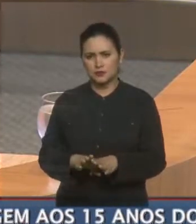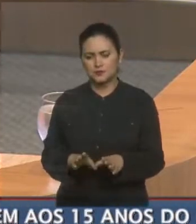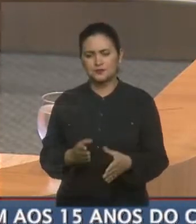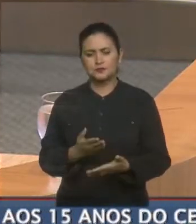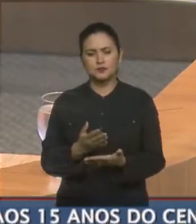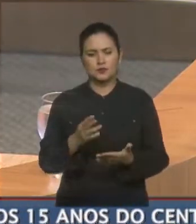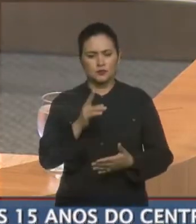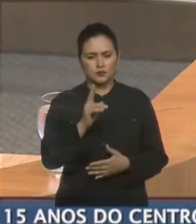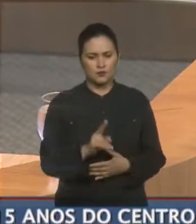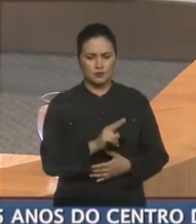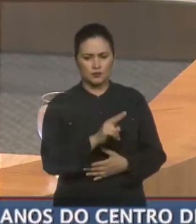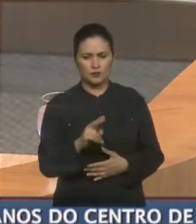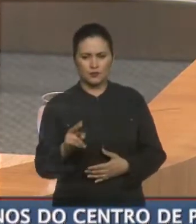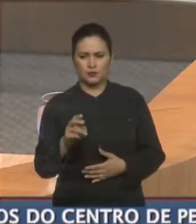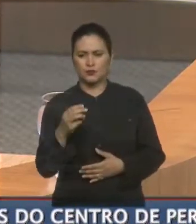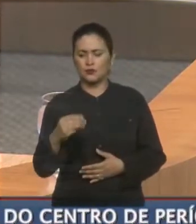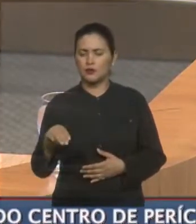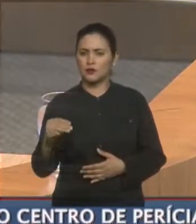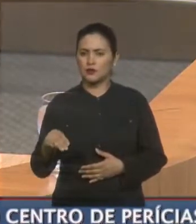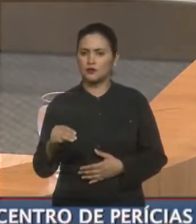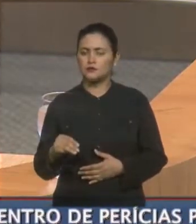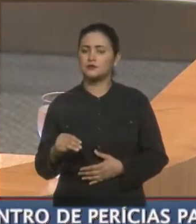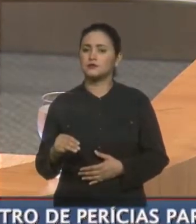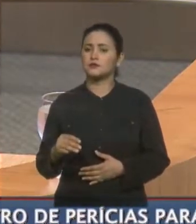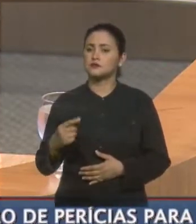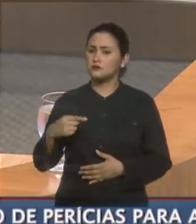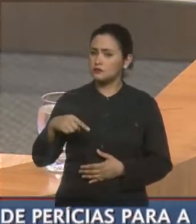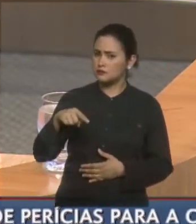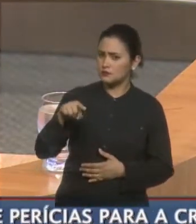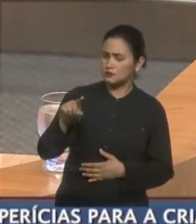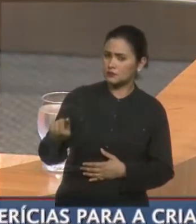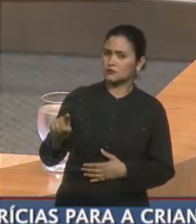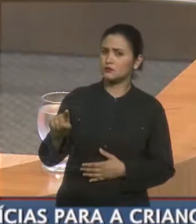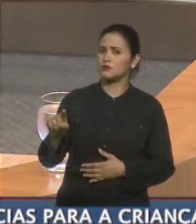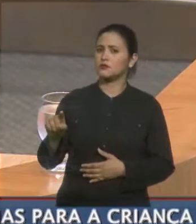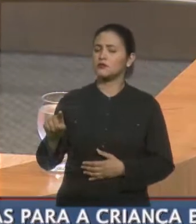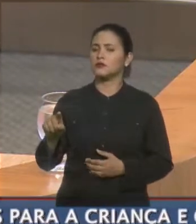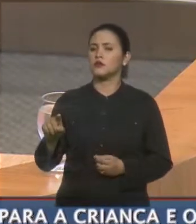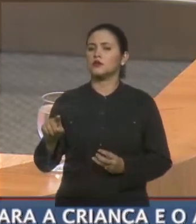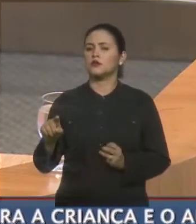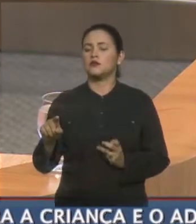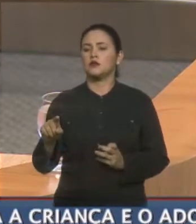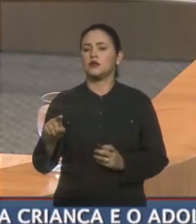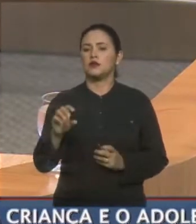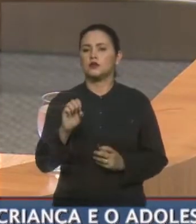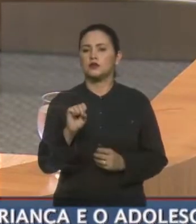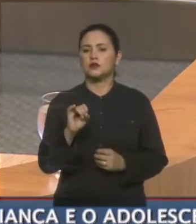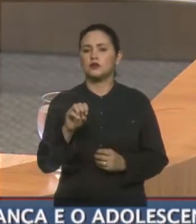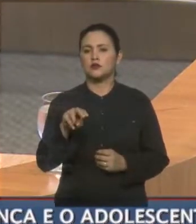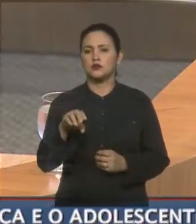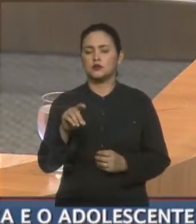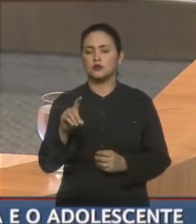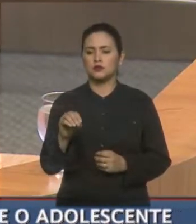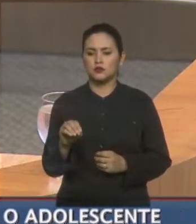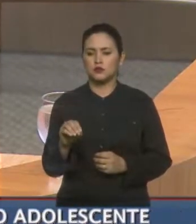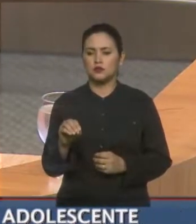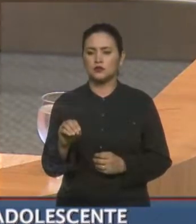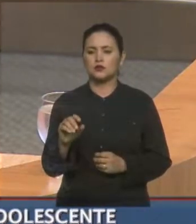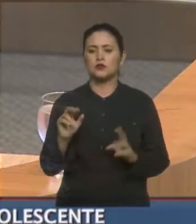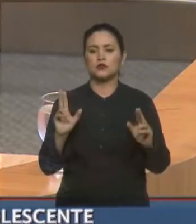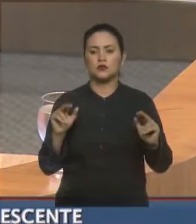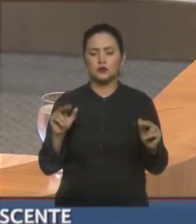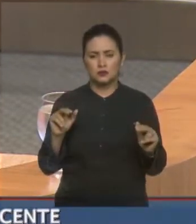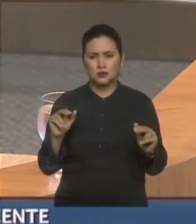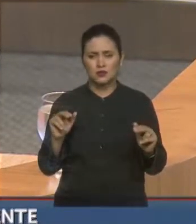sínodo, que tratam de um tema fundamental para a existência humana, que se trata da nossa casa comum, e que diz respeito